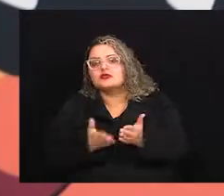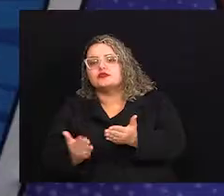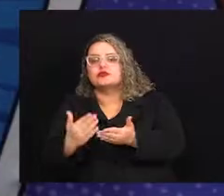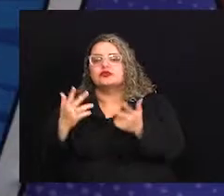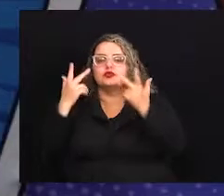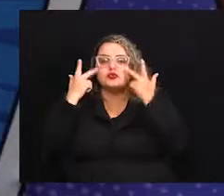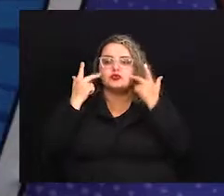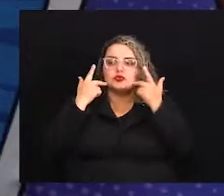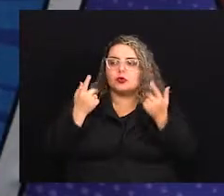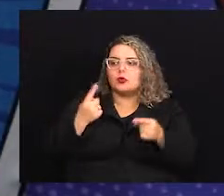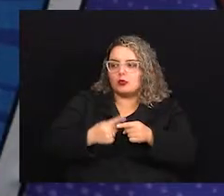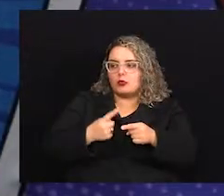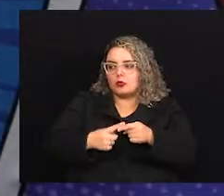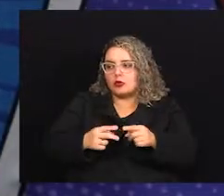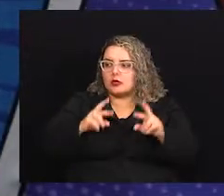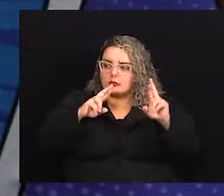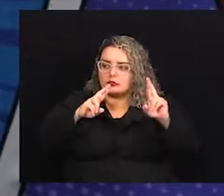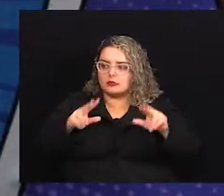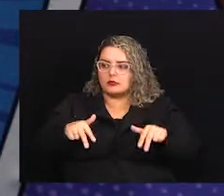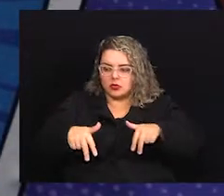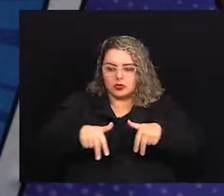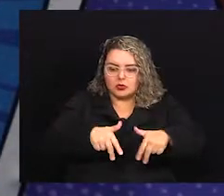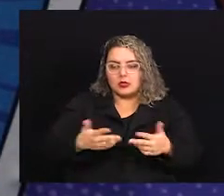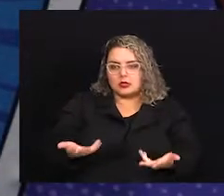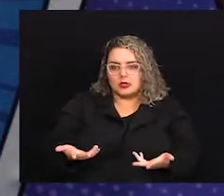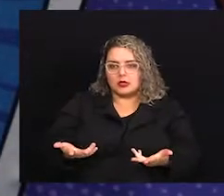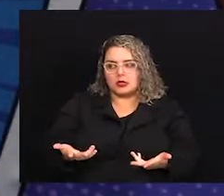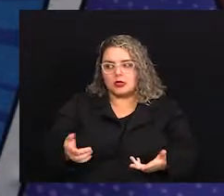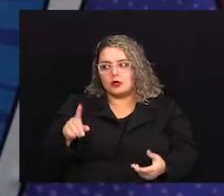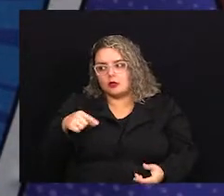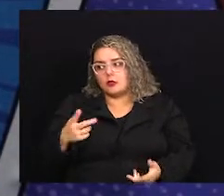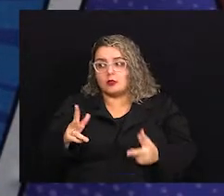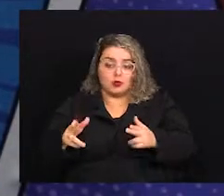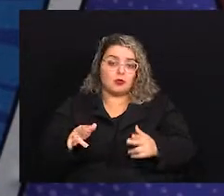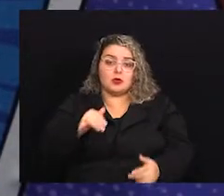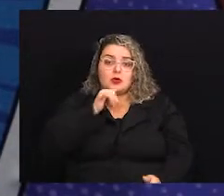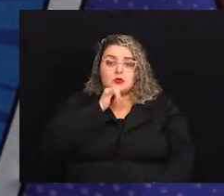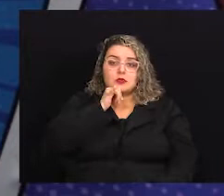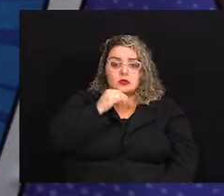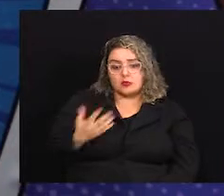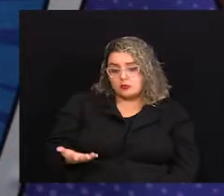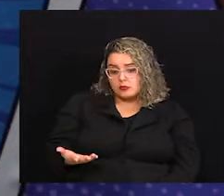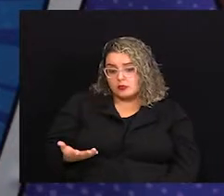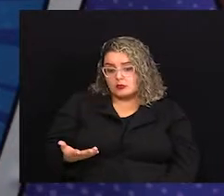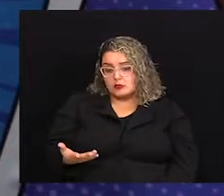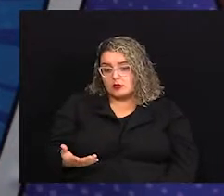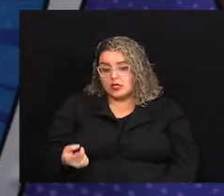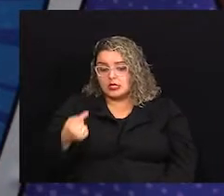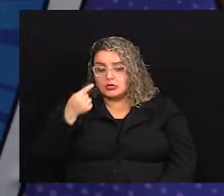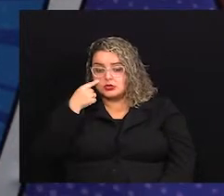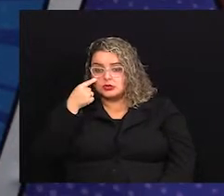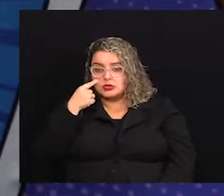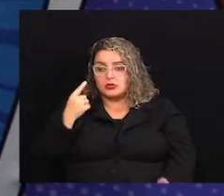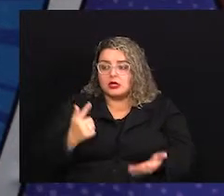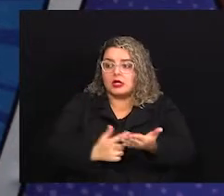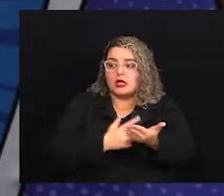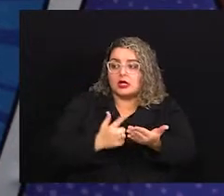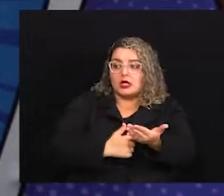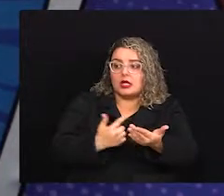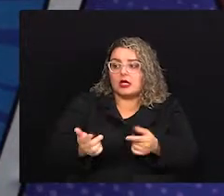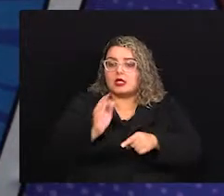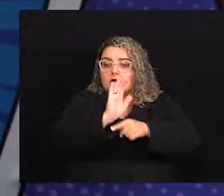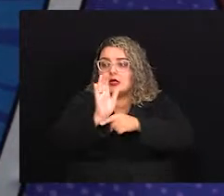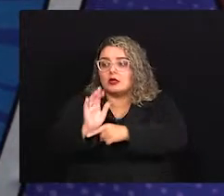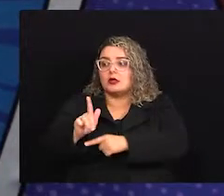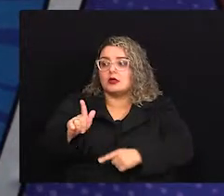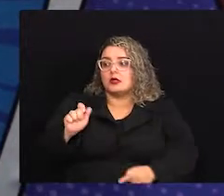comum? Porque a gente espera um protagonista, né? Assim como, por exemplo, a gente assiste e lê os livros